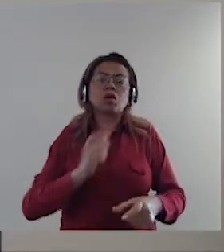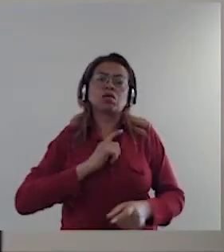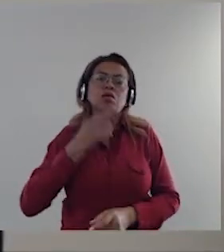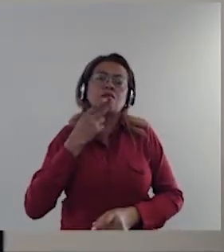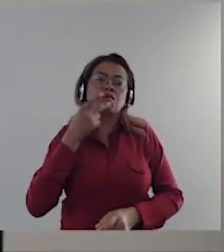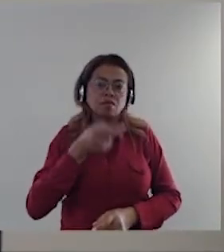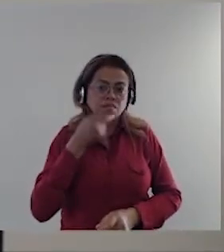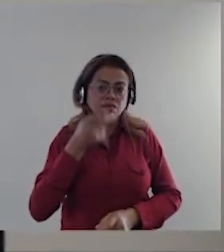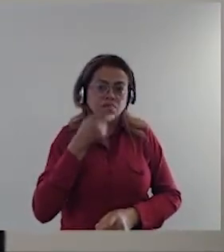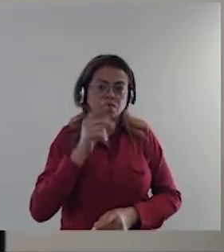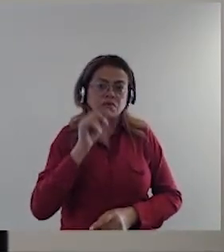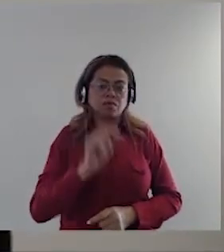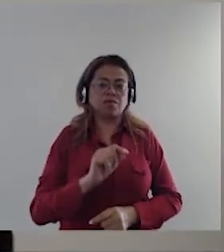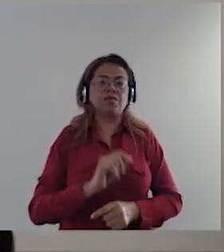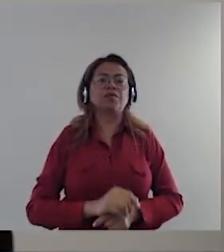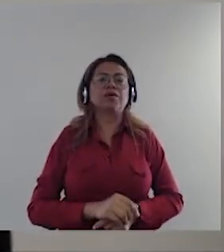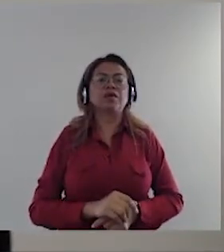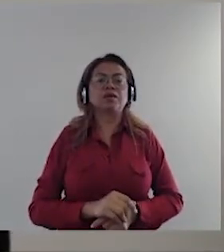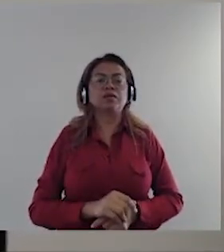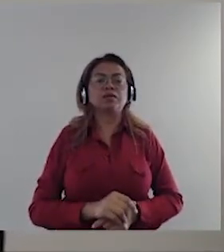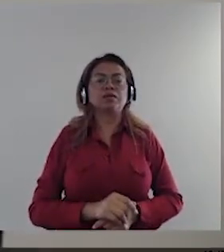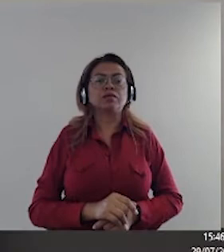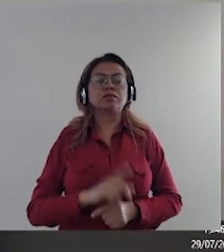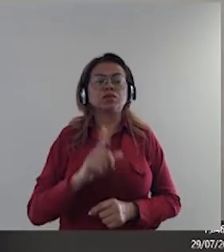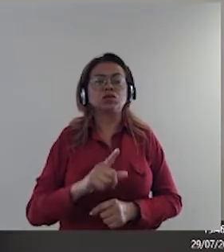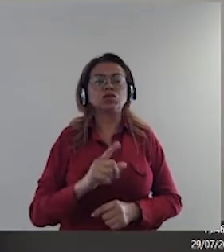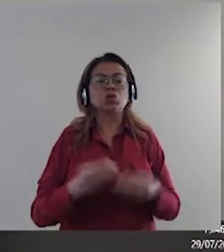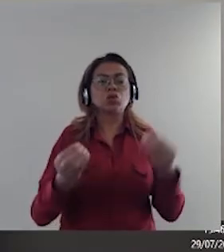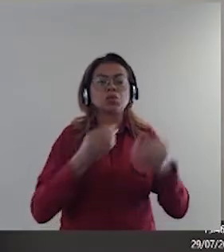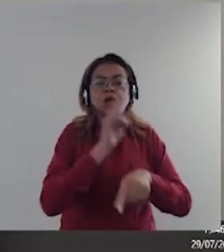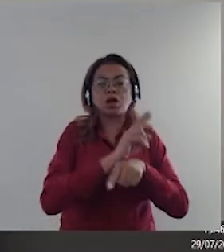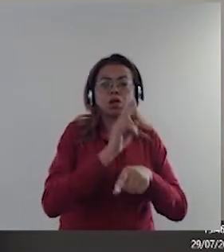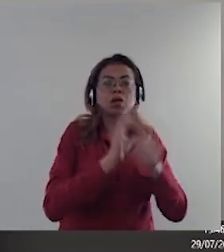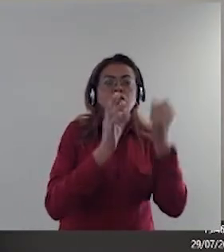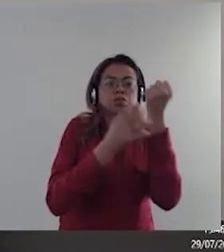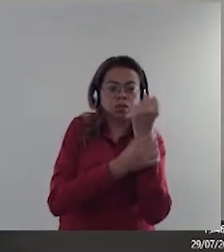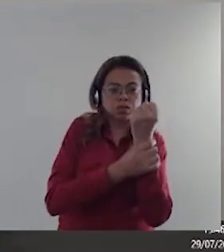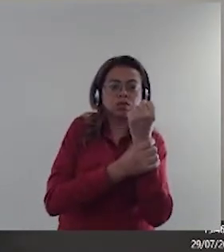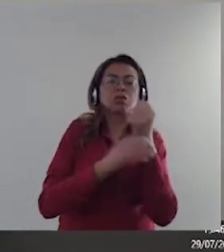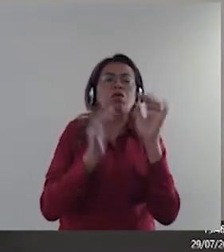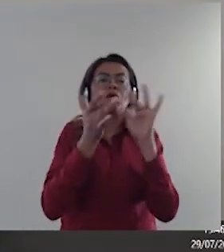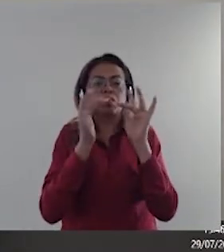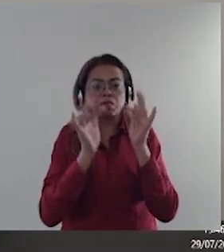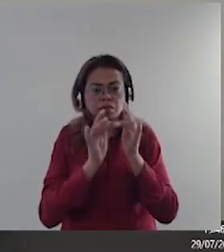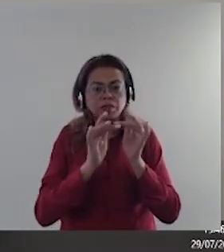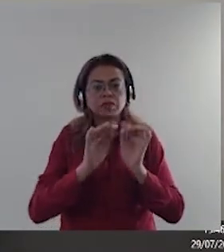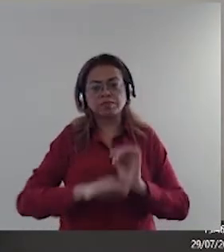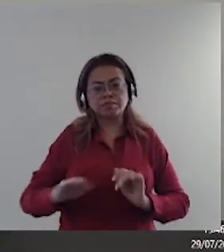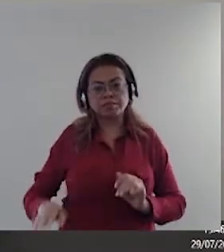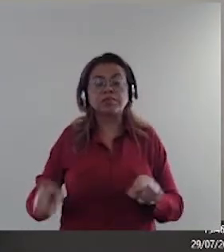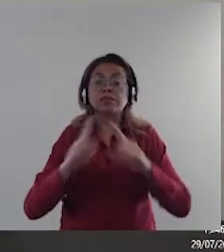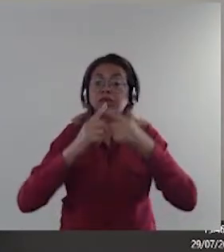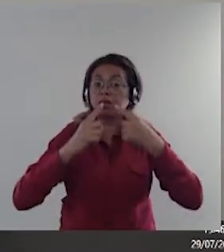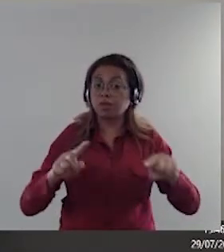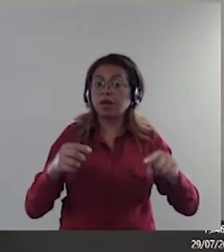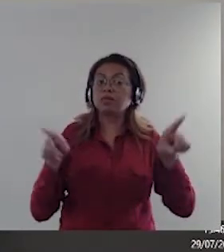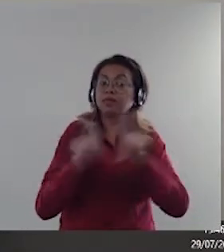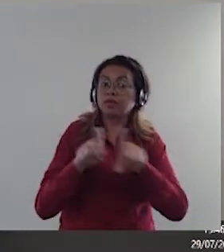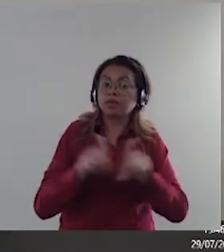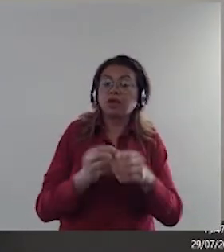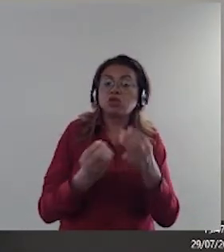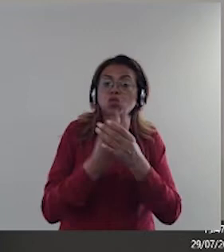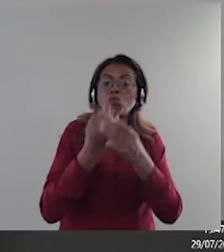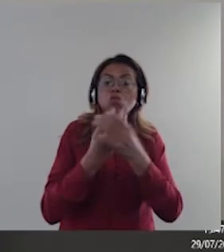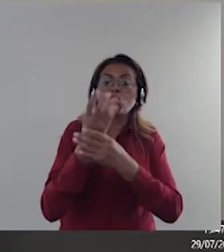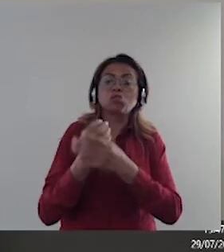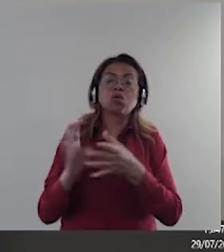à própria o pensionamento, a guarda, a convivência, mas também, por exemplo, no surgimento de